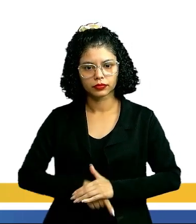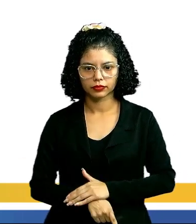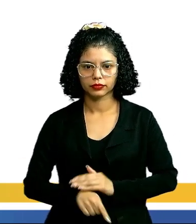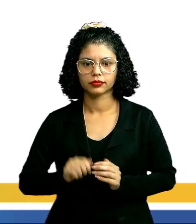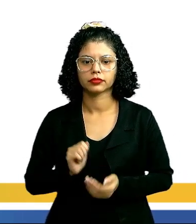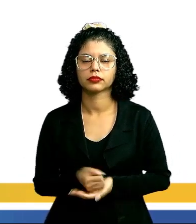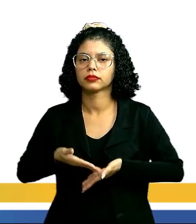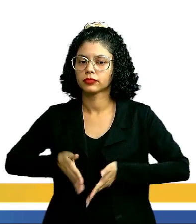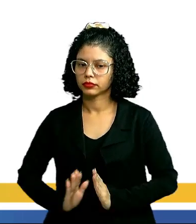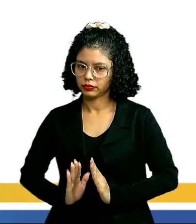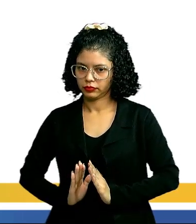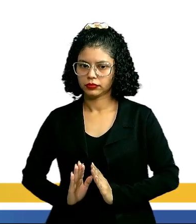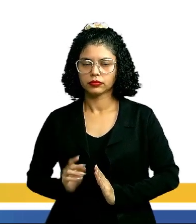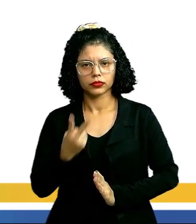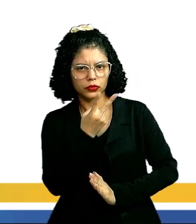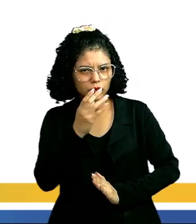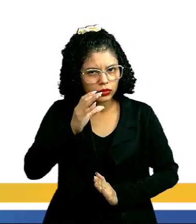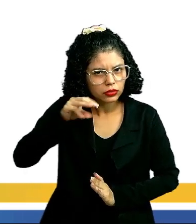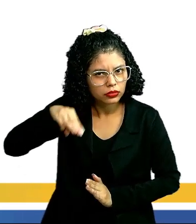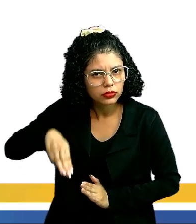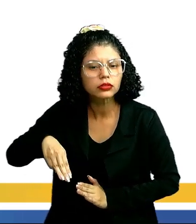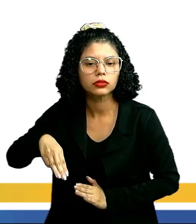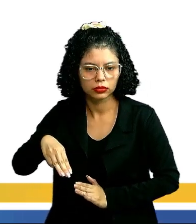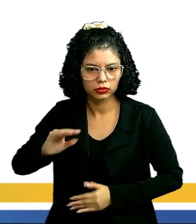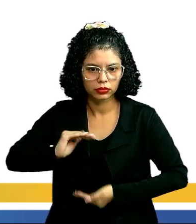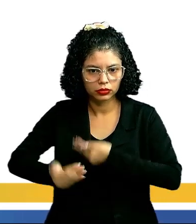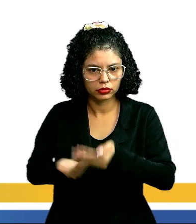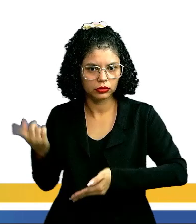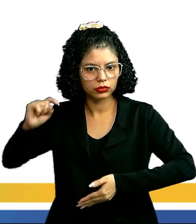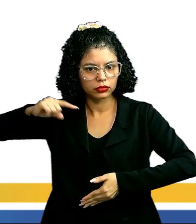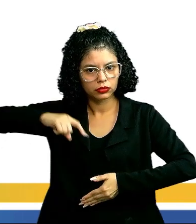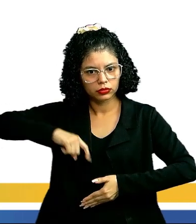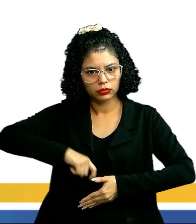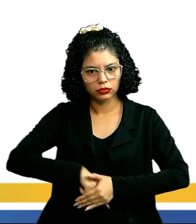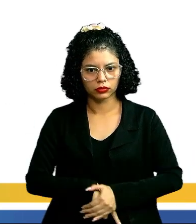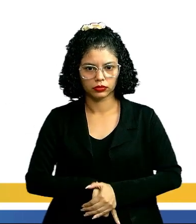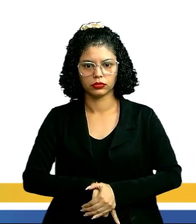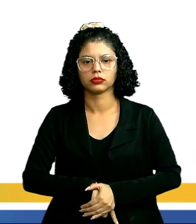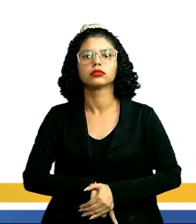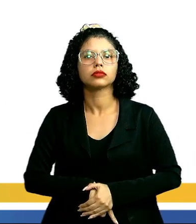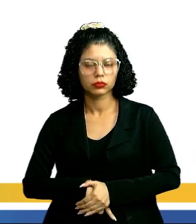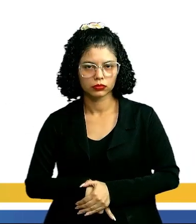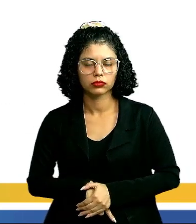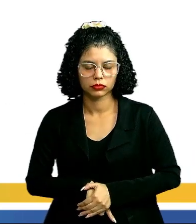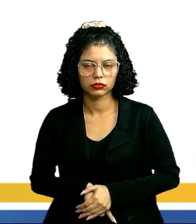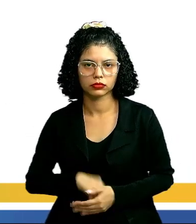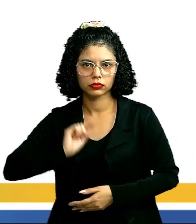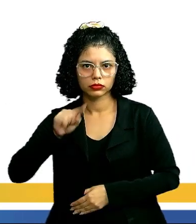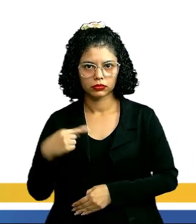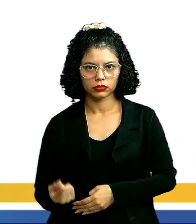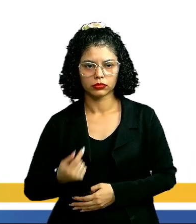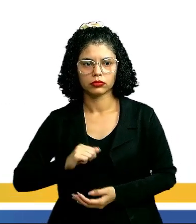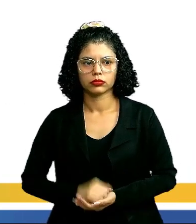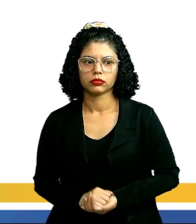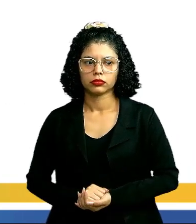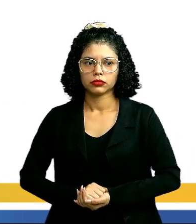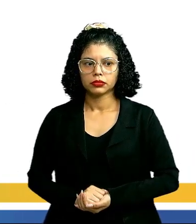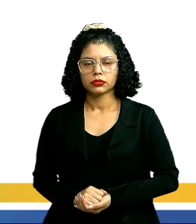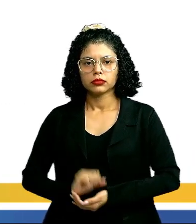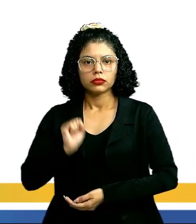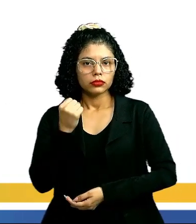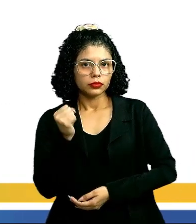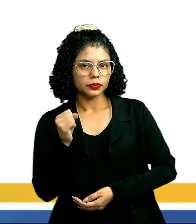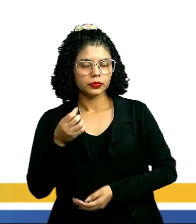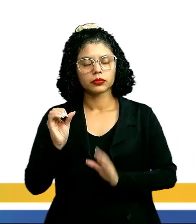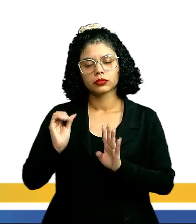lá nascem com 2 centímetros, se deslocam até o marsúpio e aí, depois de 6 meses, 8